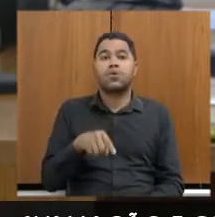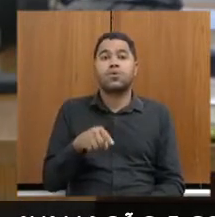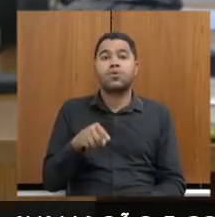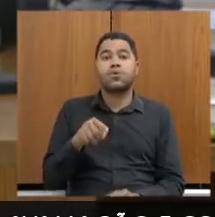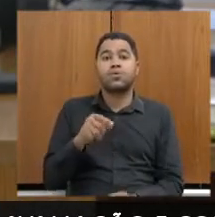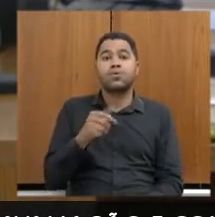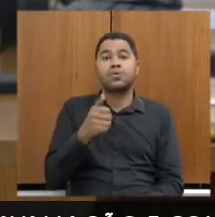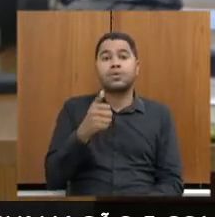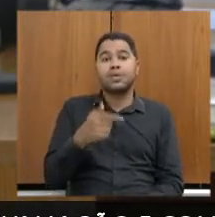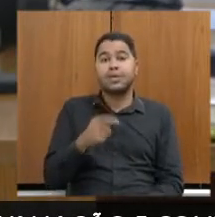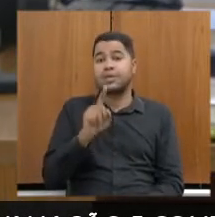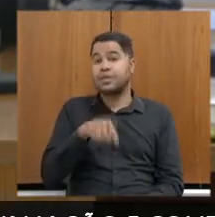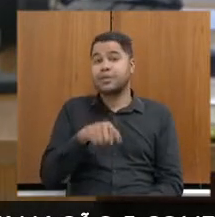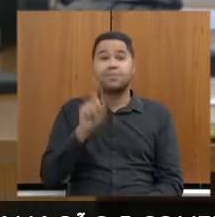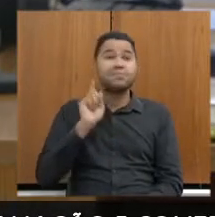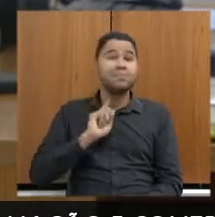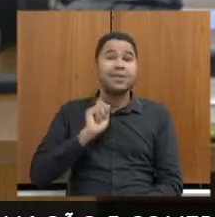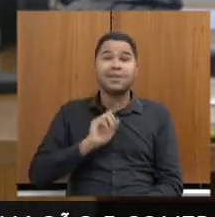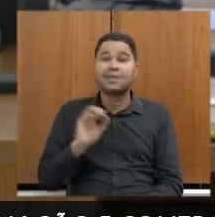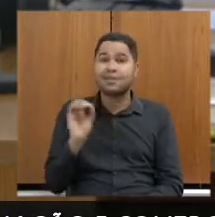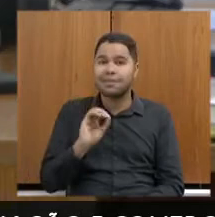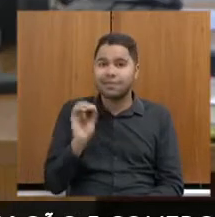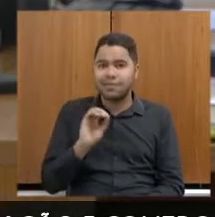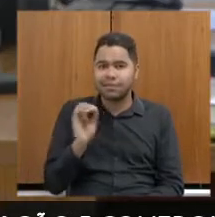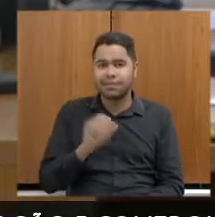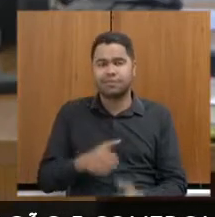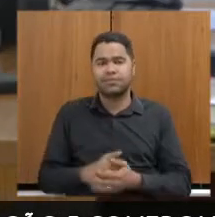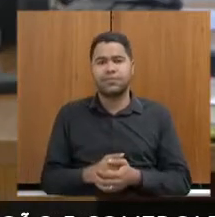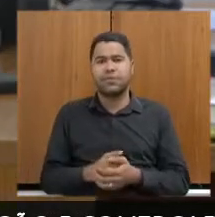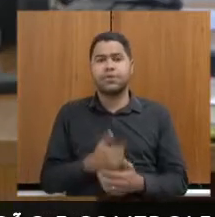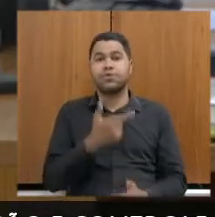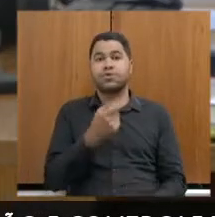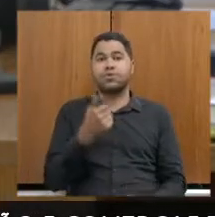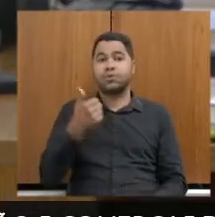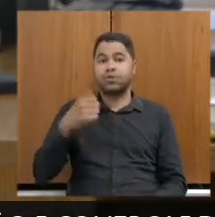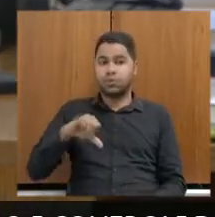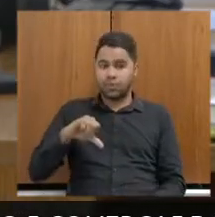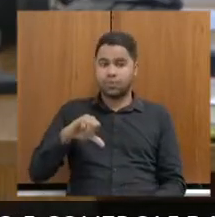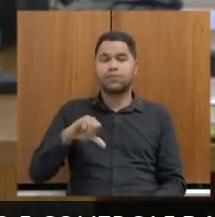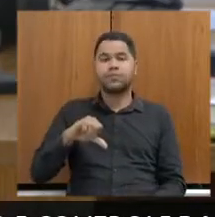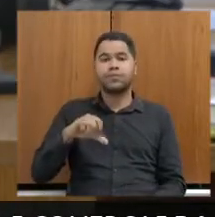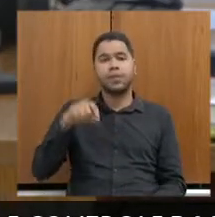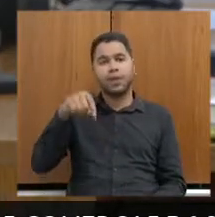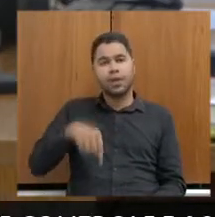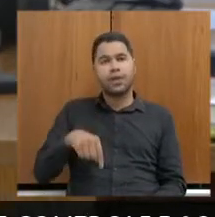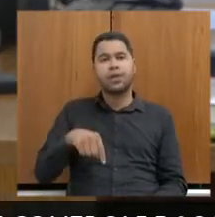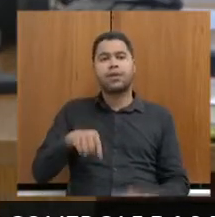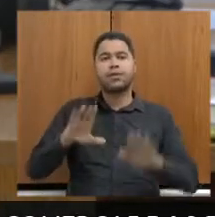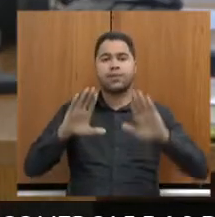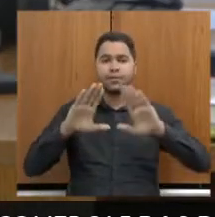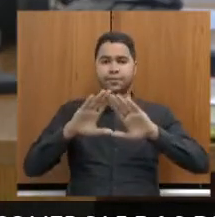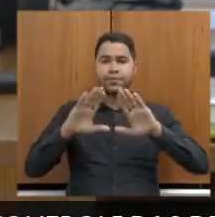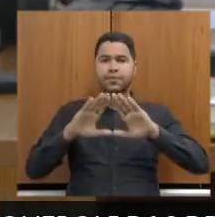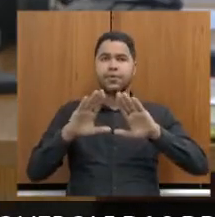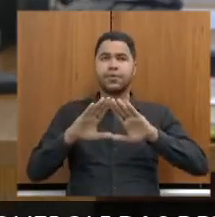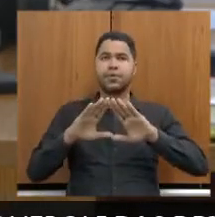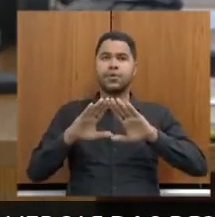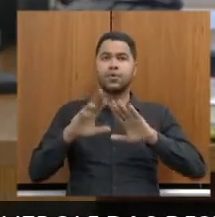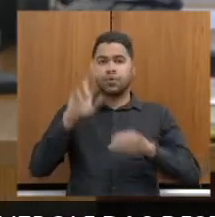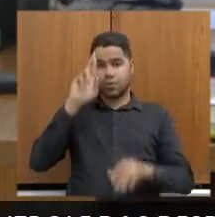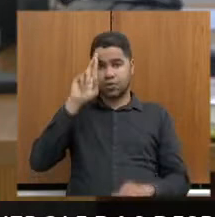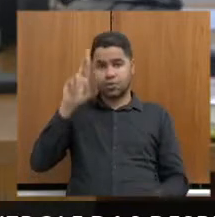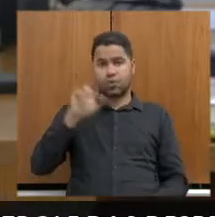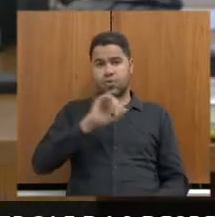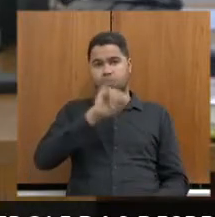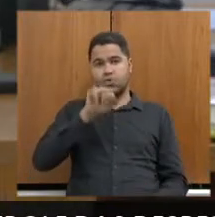em Minas Gerais não tinha nenhum então lá em 2019 aqui nessa casa ou então o diretor